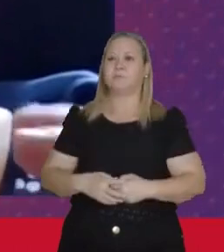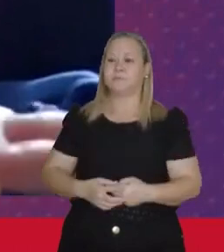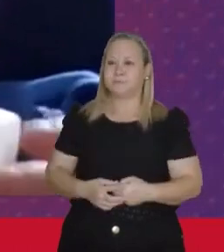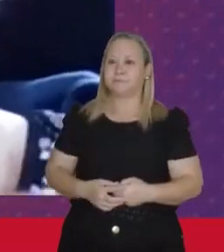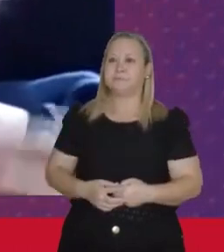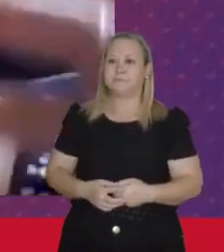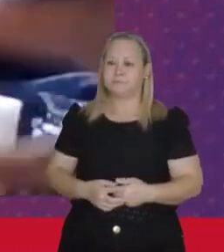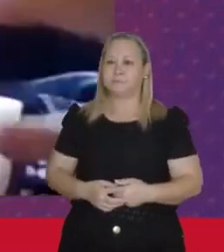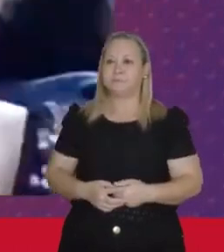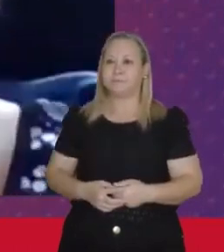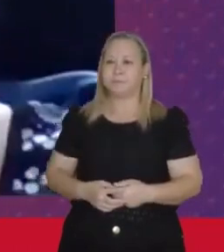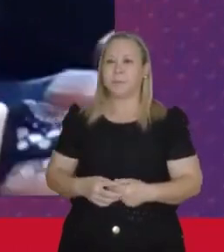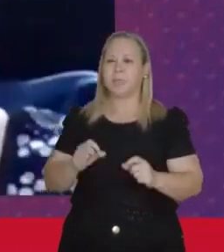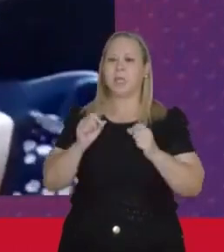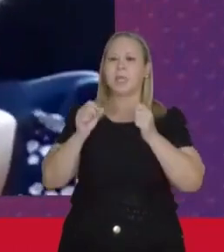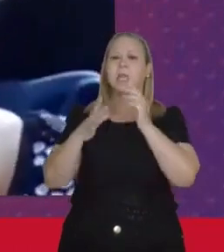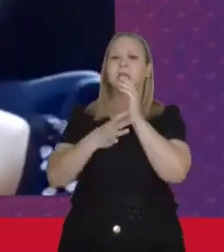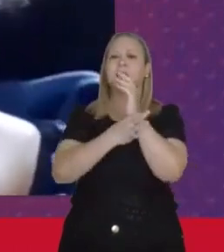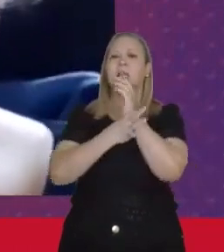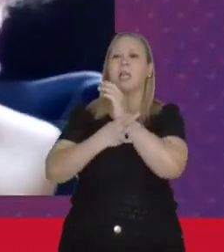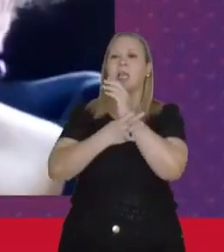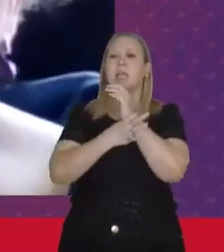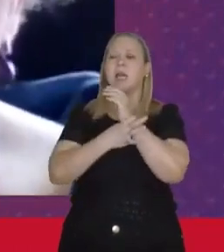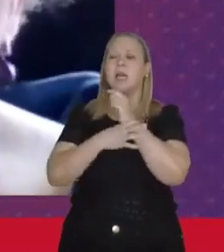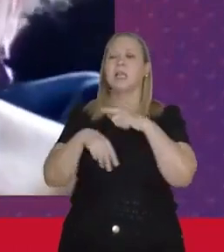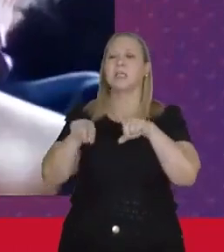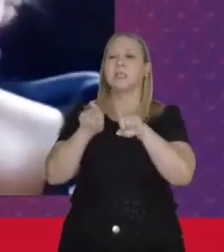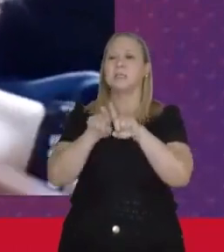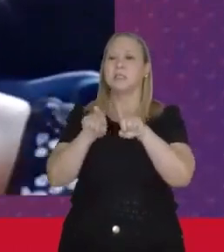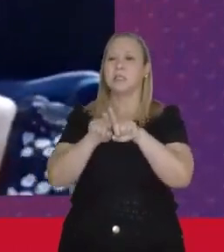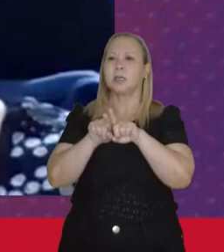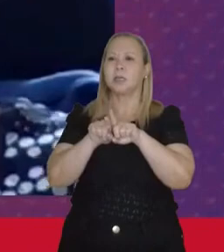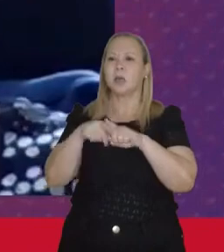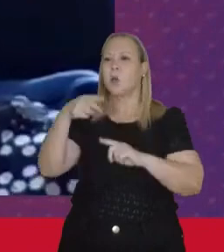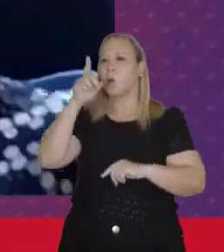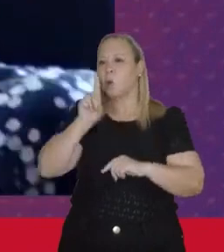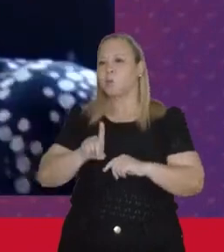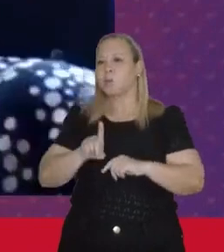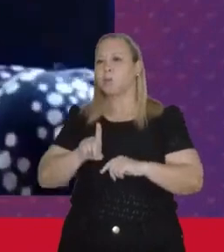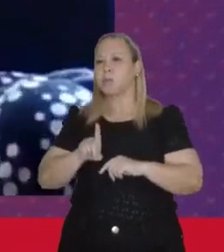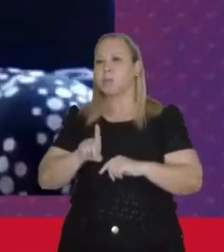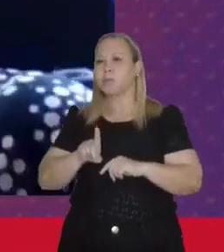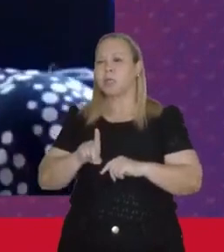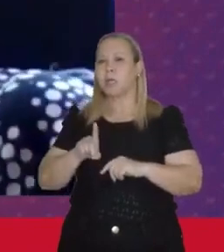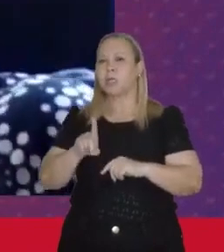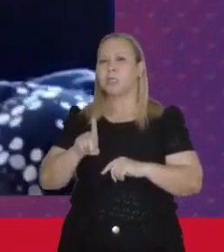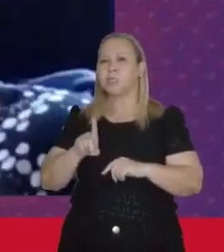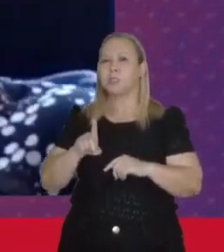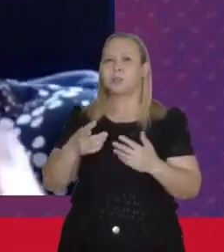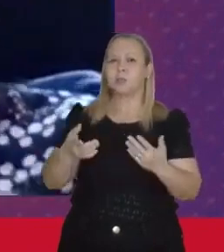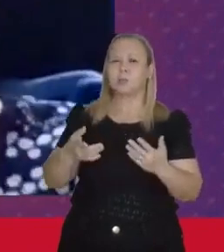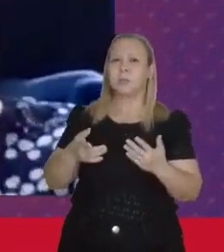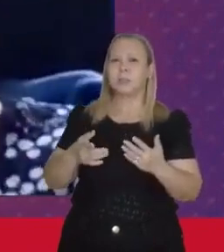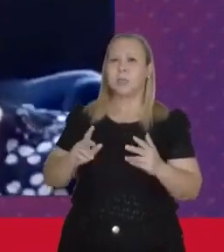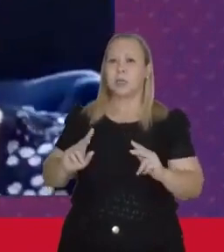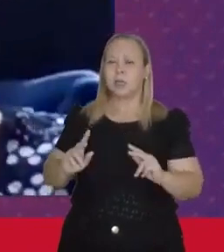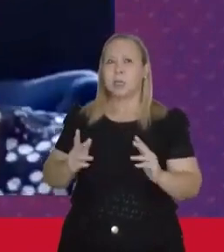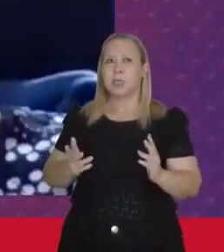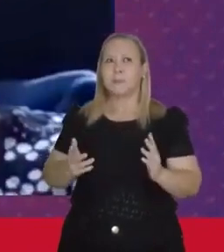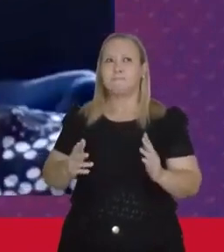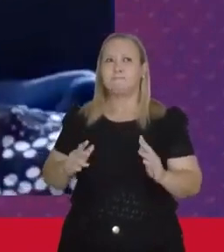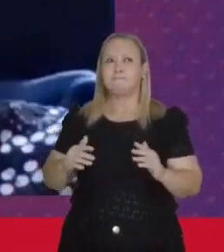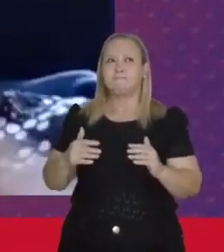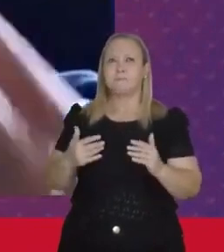E que garantam, inclusive, o direito do exercício da interrupção da